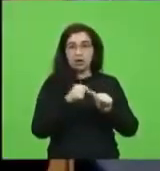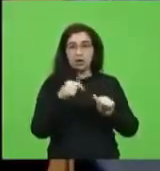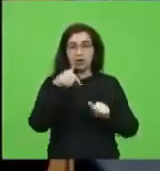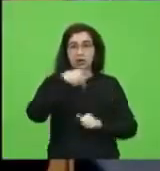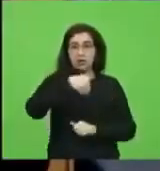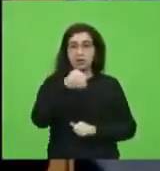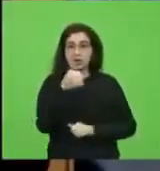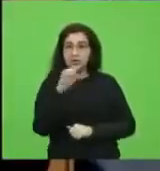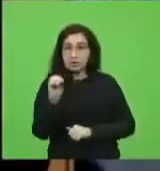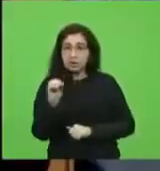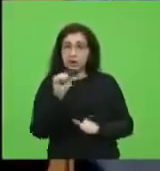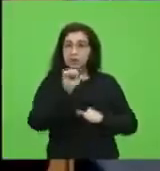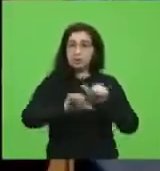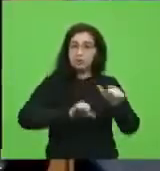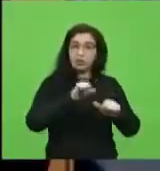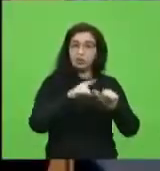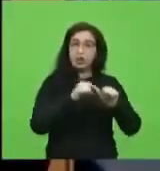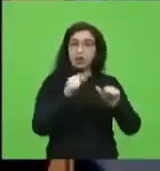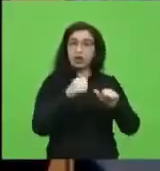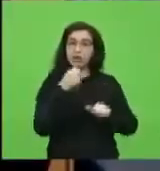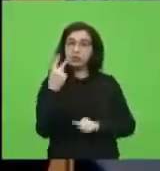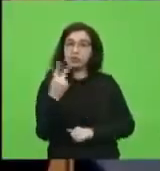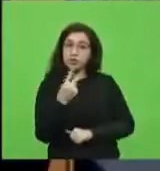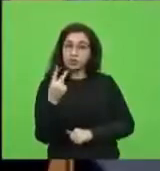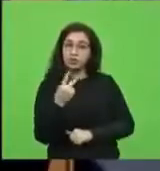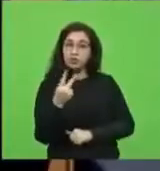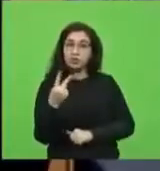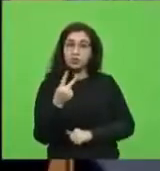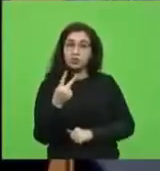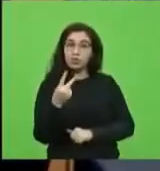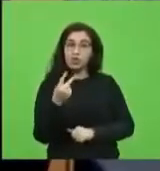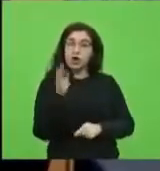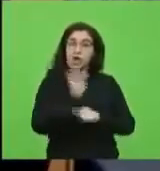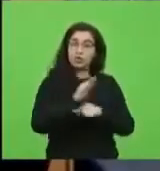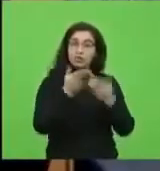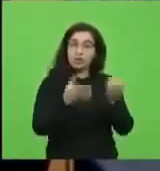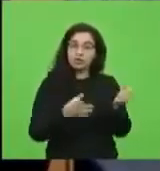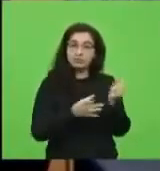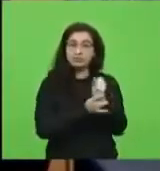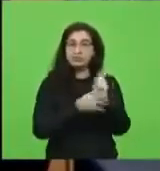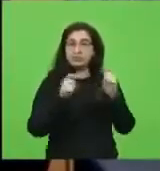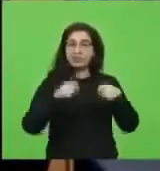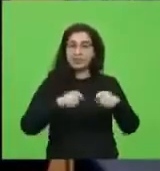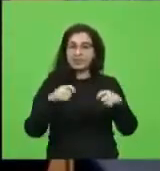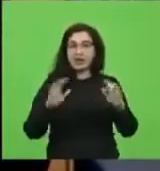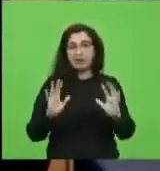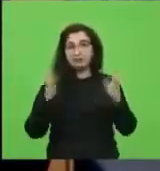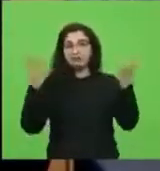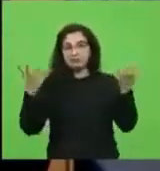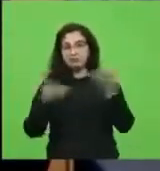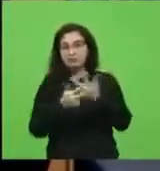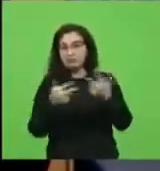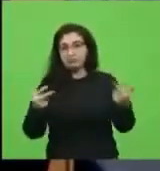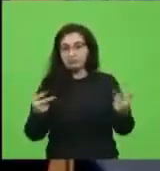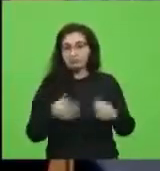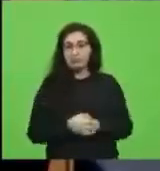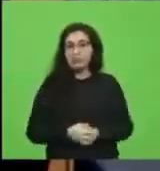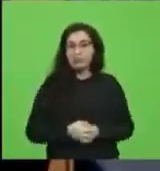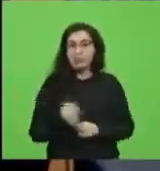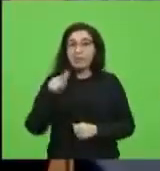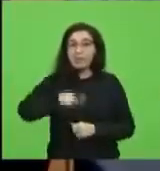o artigo 2º, para que dê mais segurança aos eventos, como da mesma